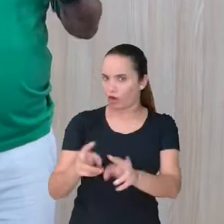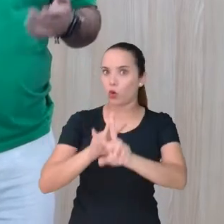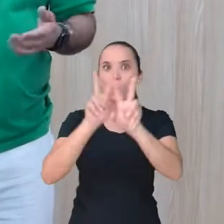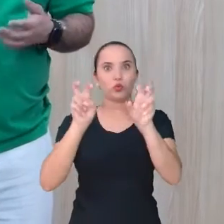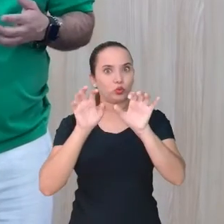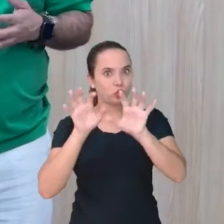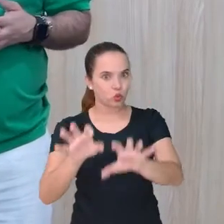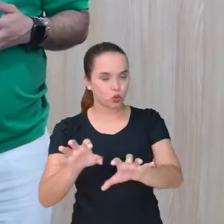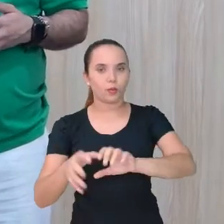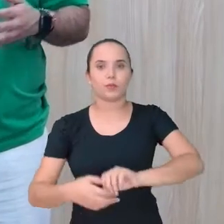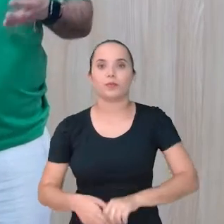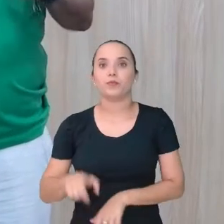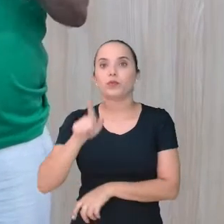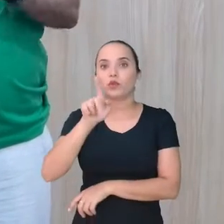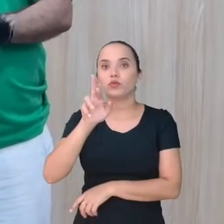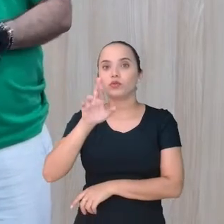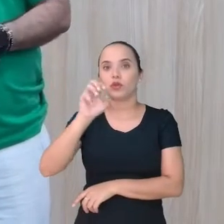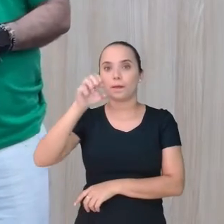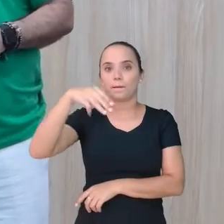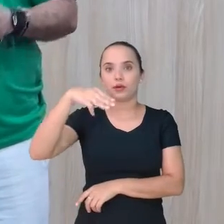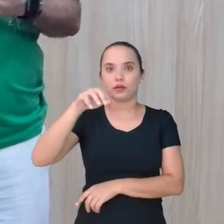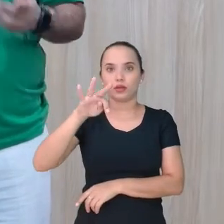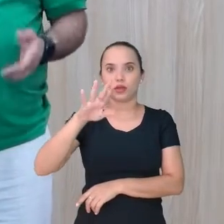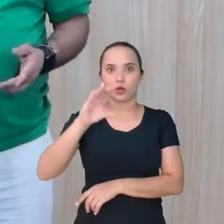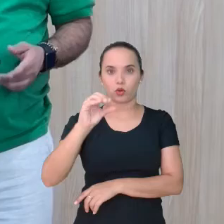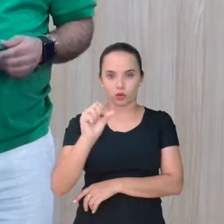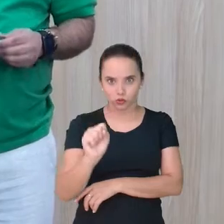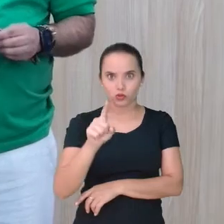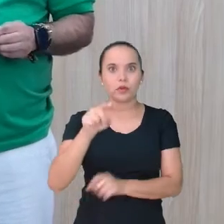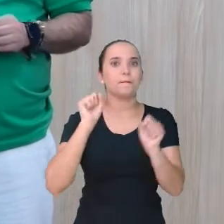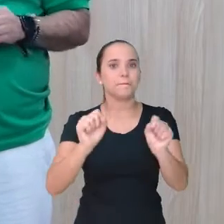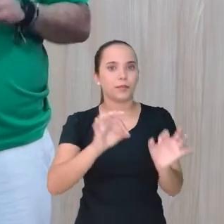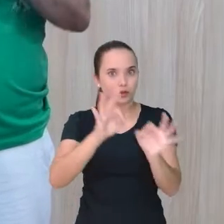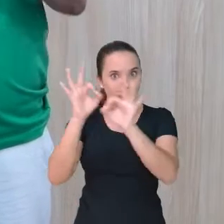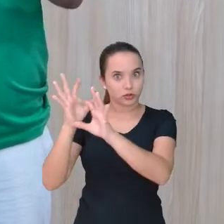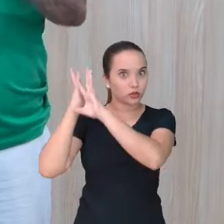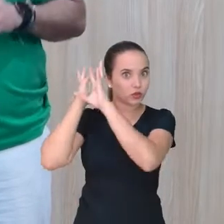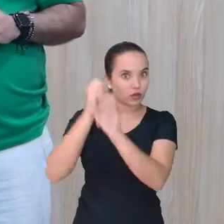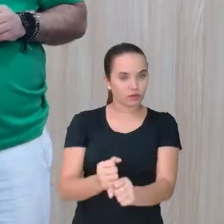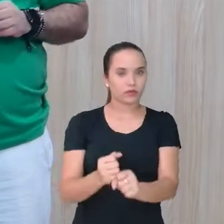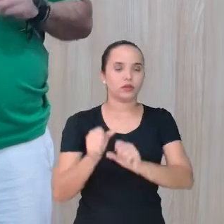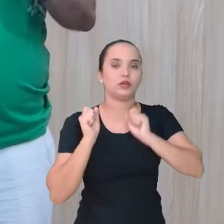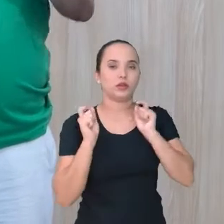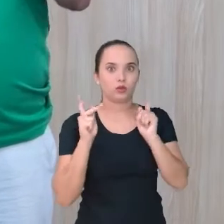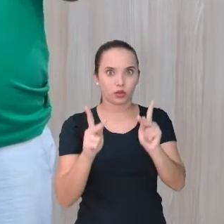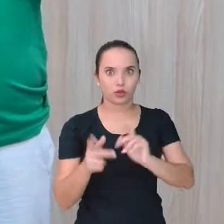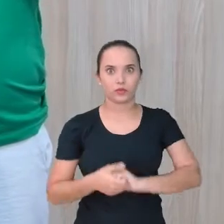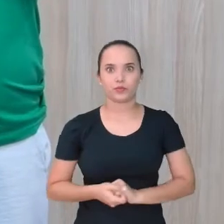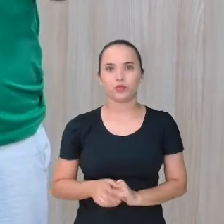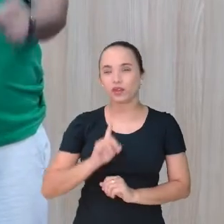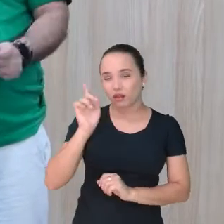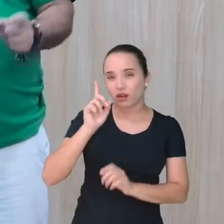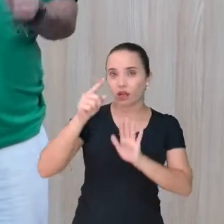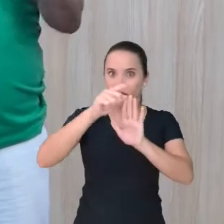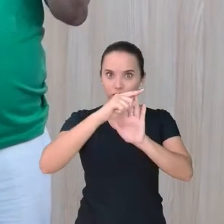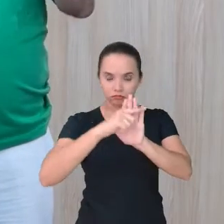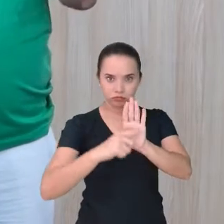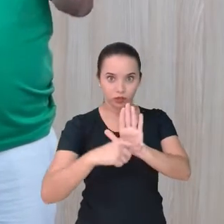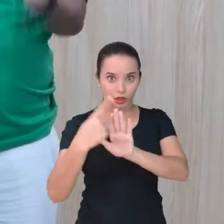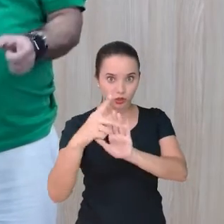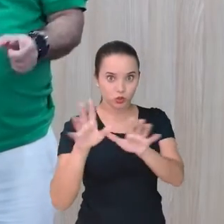tem uma aula lá sobre isso. Você pode pegar para revisar depois lá na playlist, né,